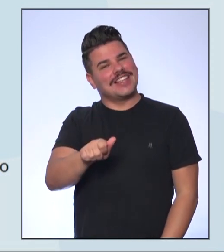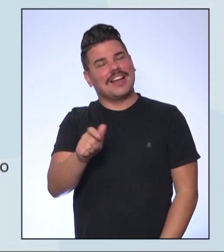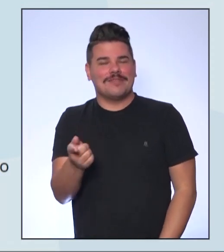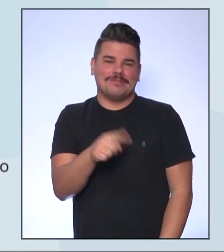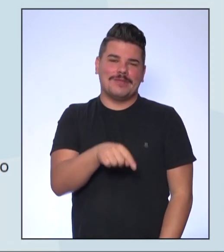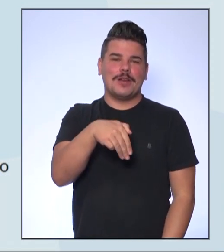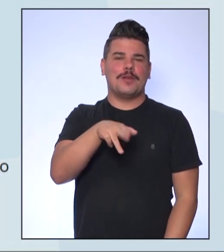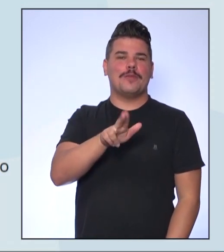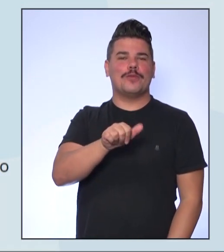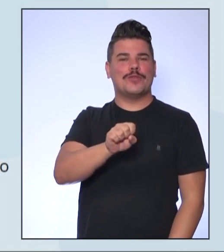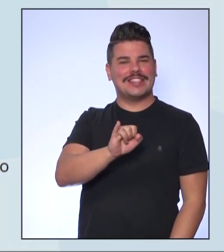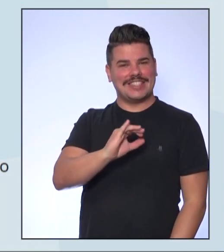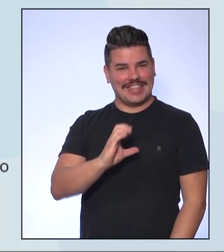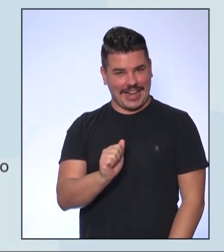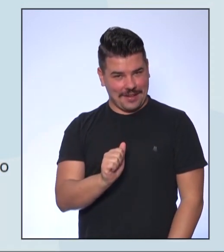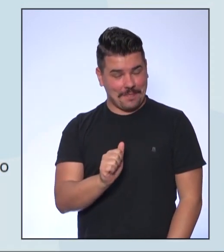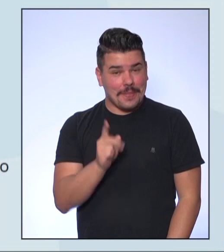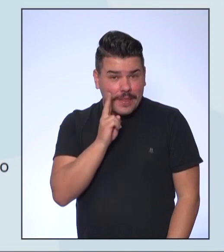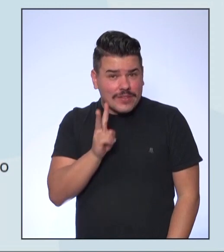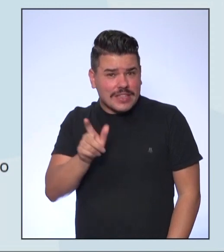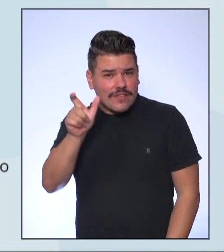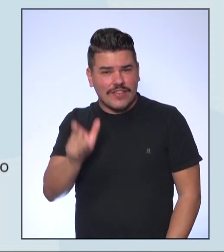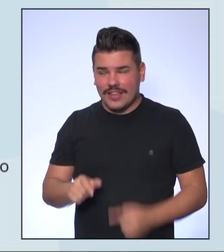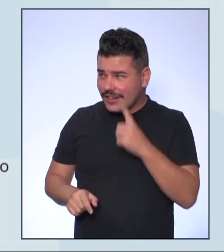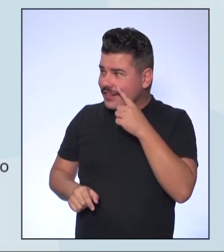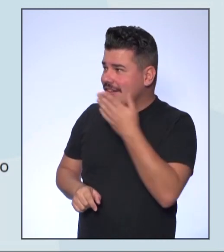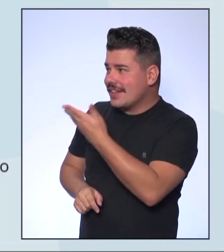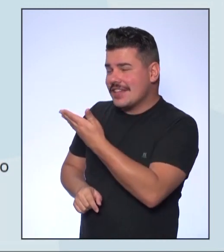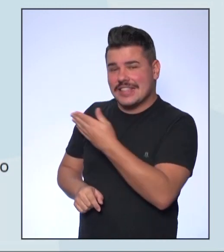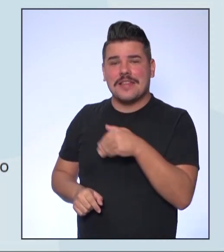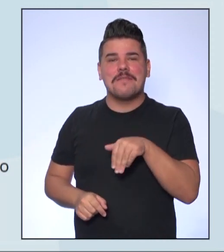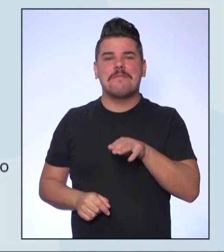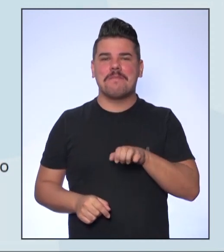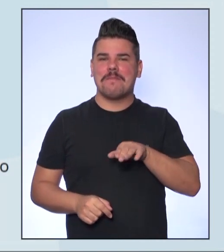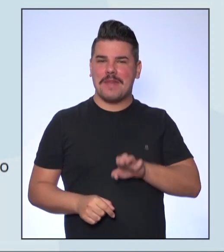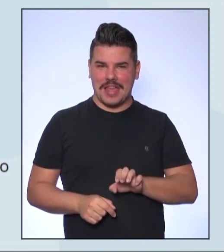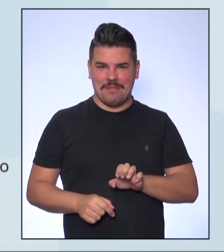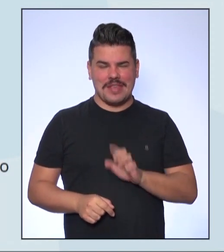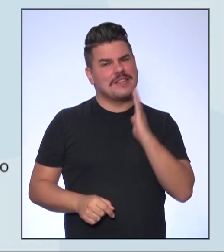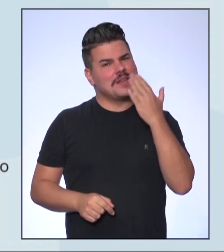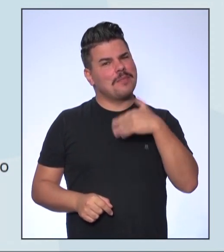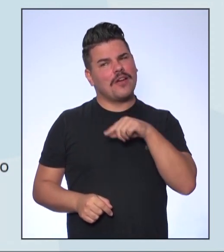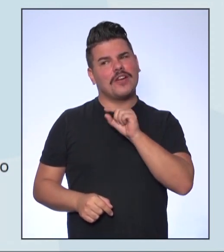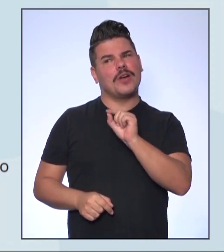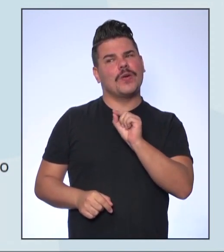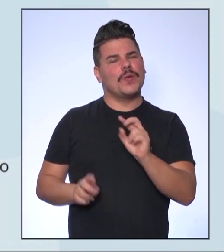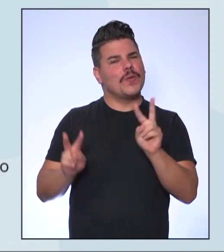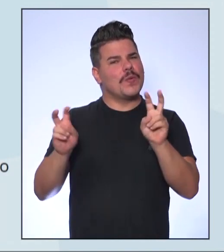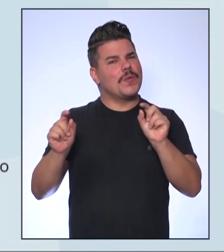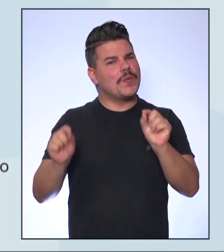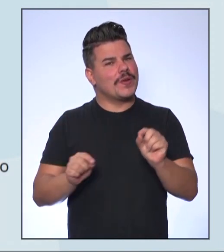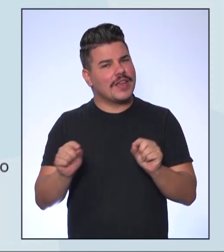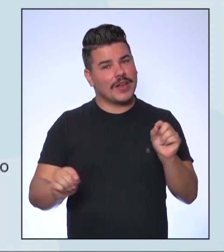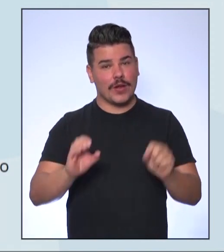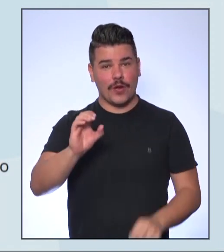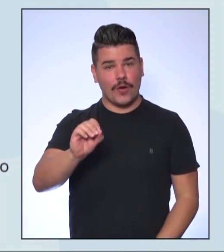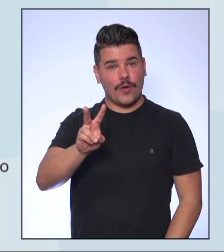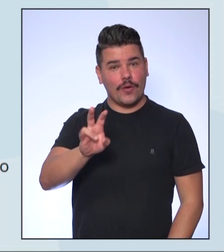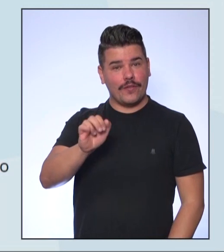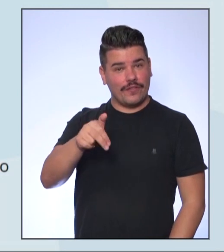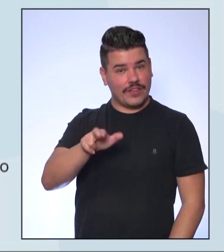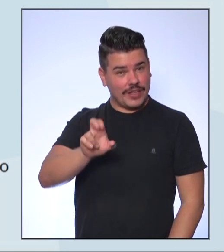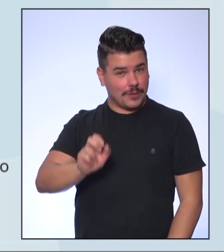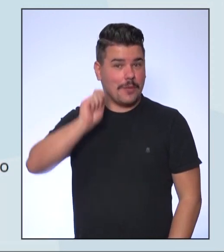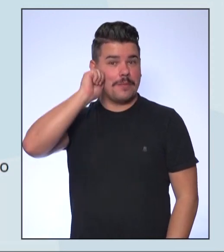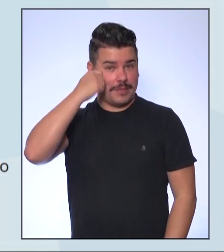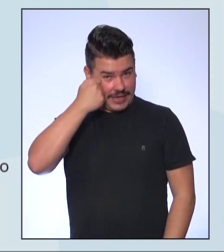chat. Quais elementos presentes no meme comprovam isso? Isso que eu acabei de dizer em relação ao ovino em preto